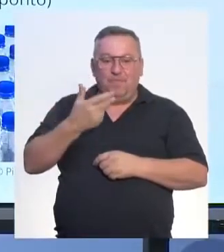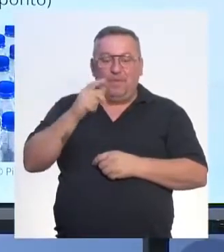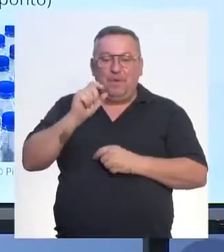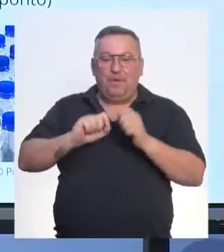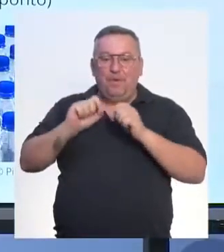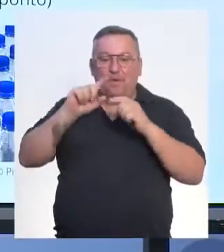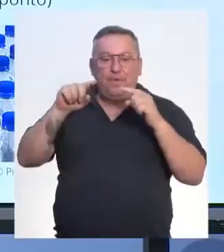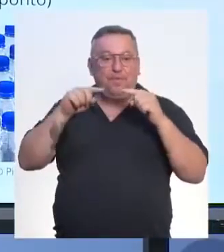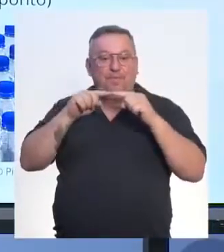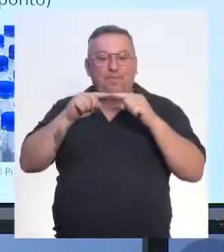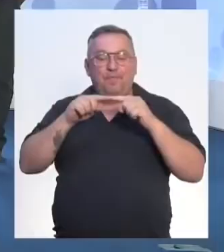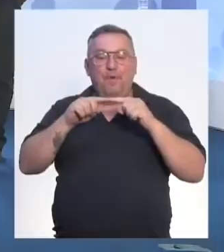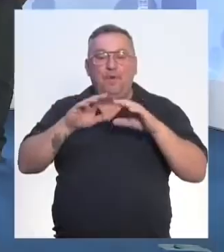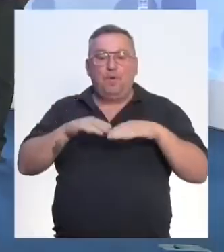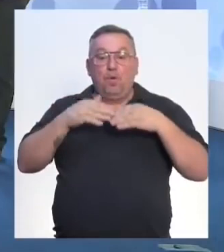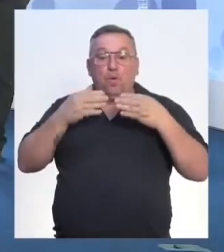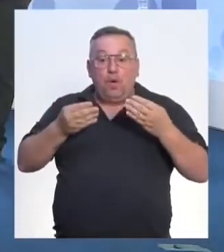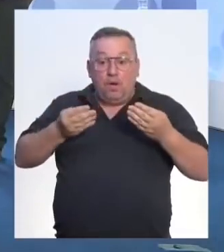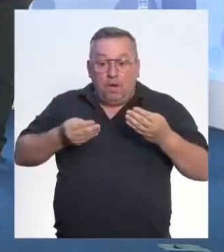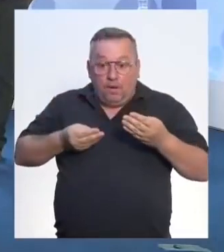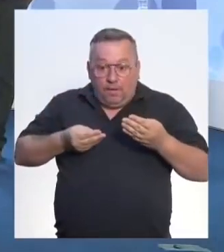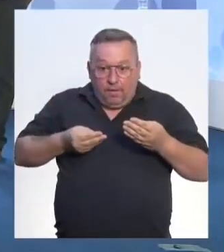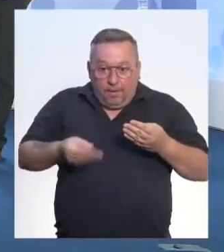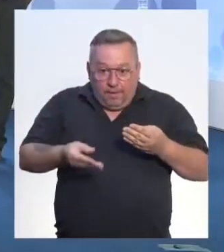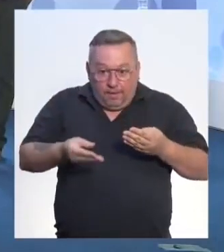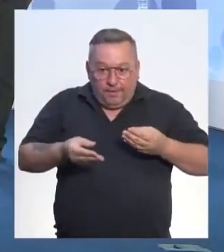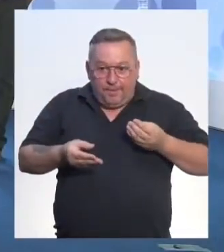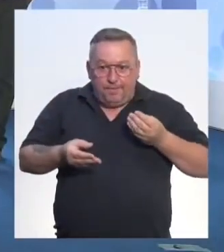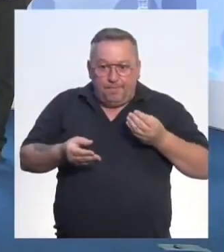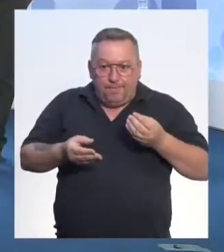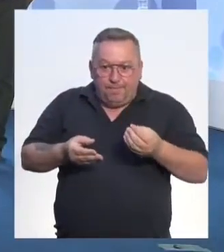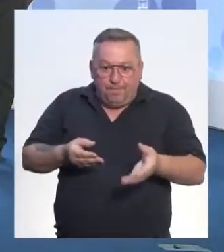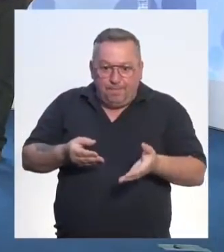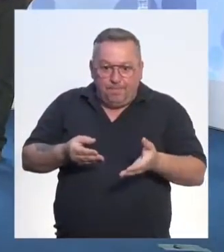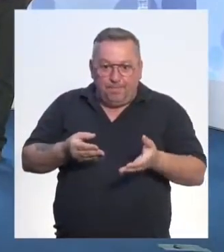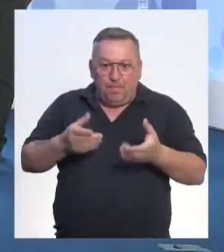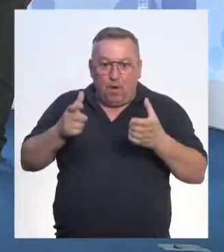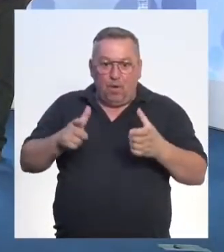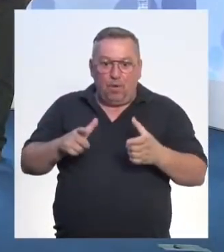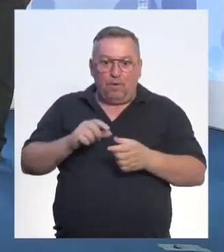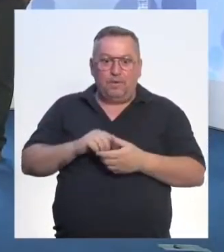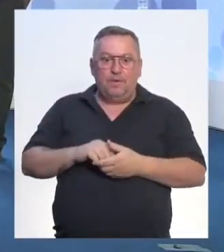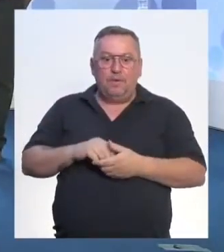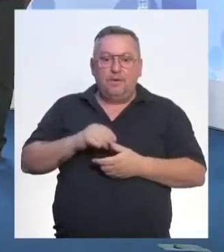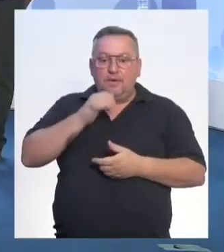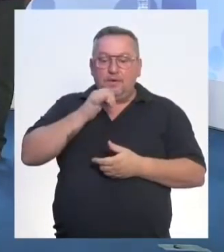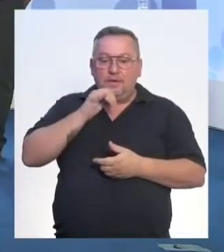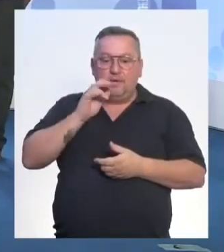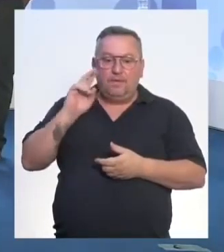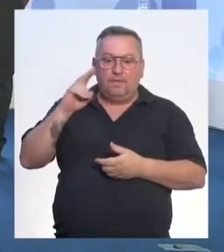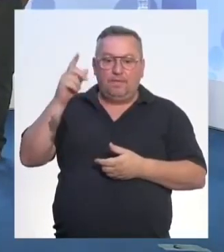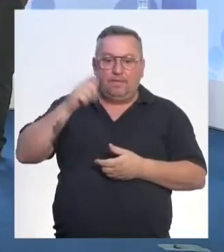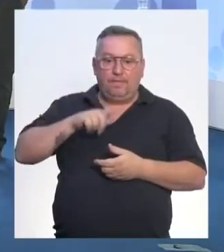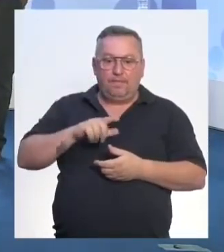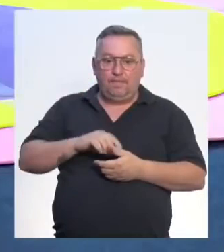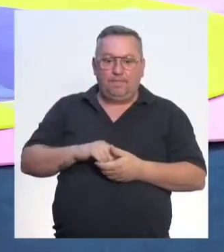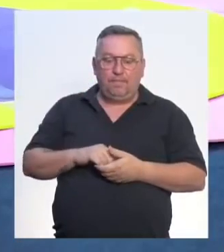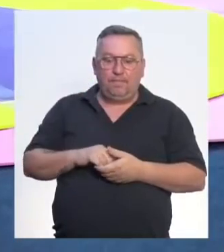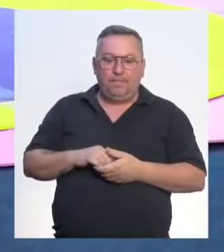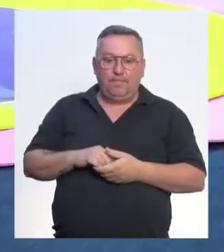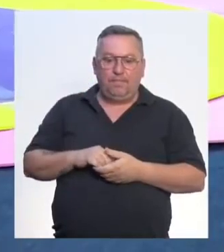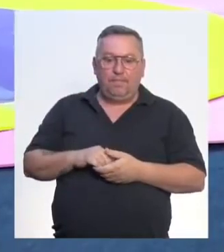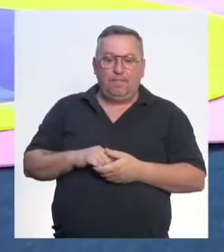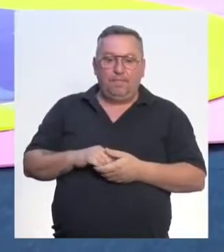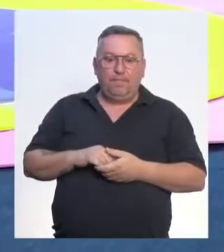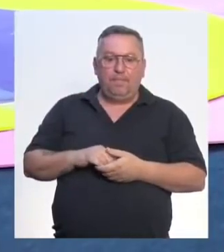a ideia? Quando eu lançar na posição que ele parar, vou até colocar aqui, vou ver se o câmera consegue pegar.